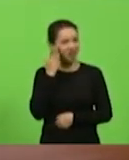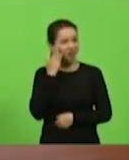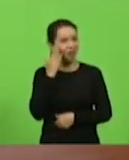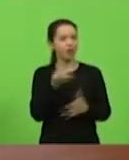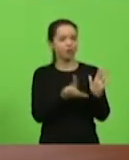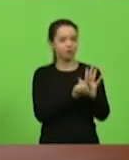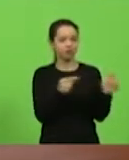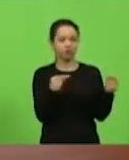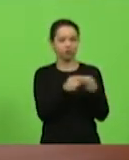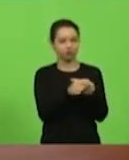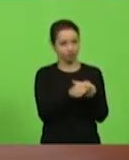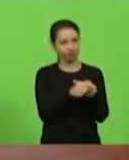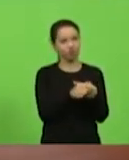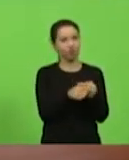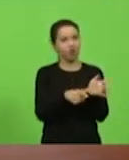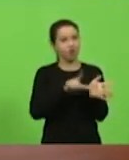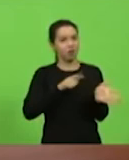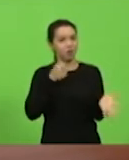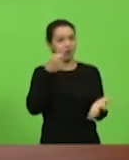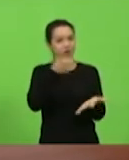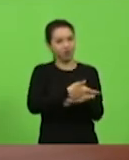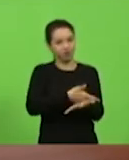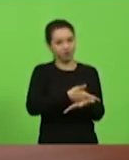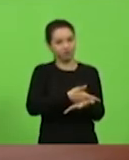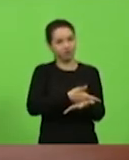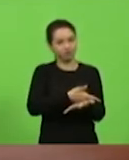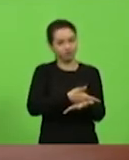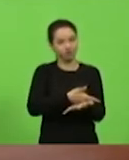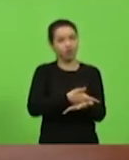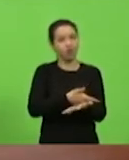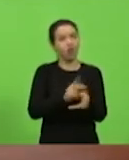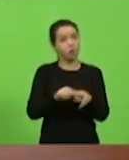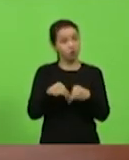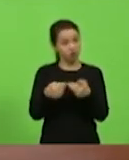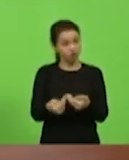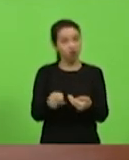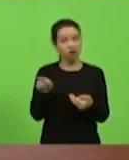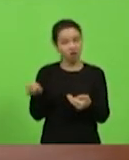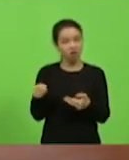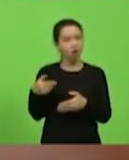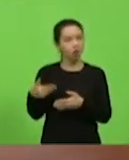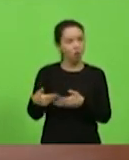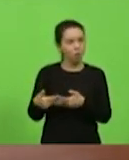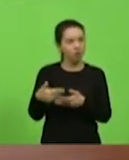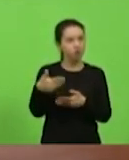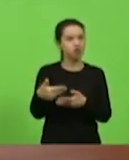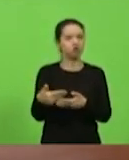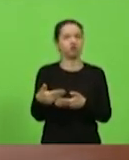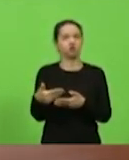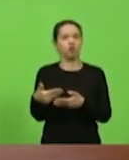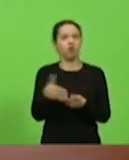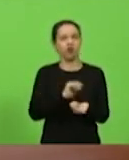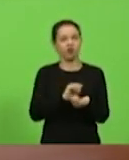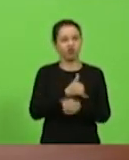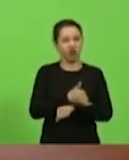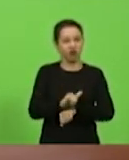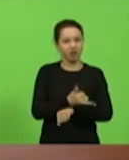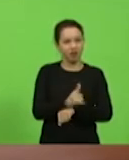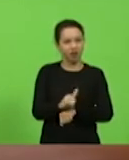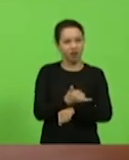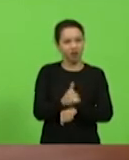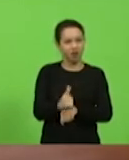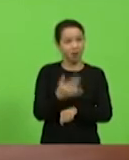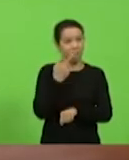pagamento. Por conta disso, ele passou a adotar artifícios para dar uma aparência de legalidade